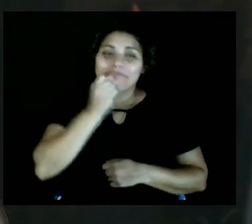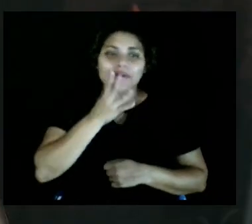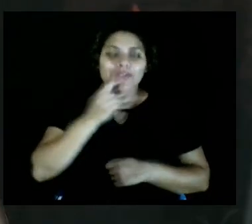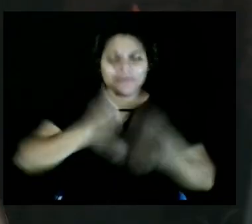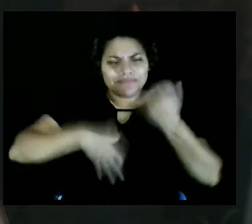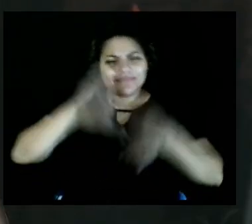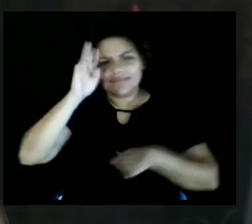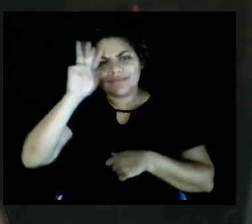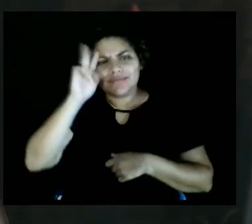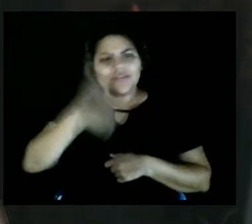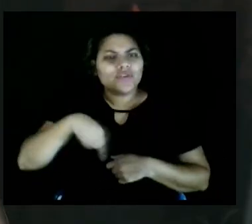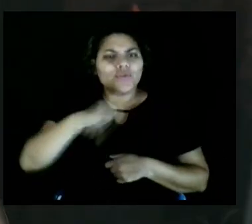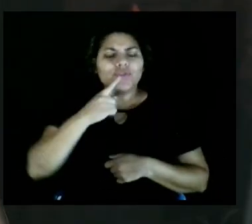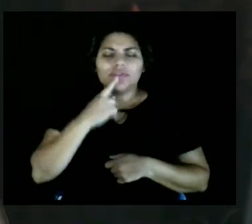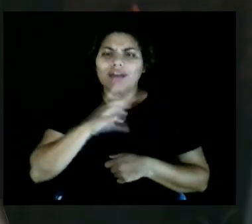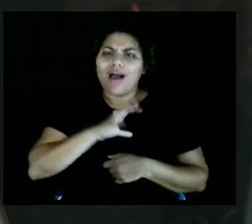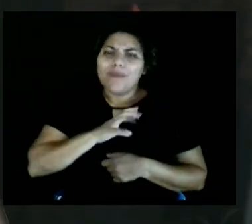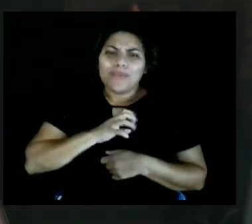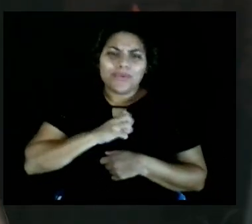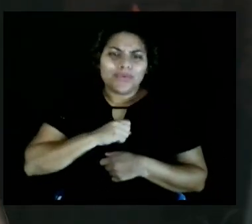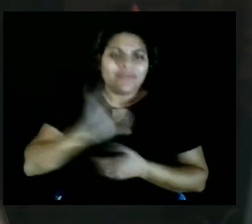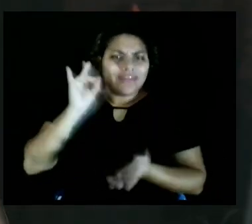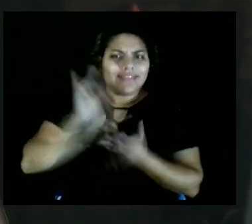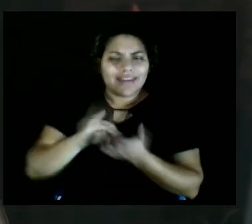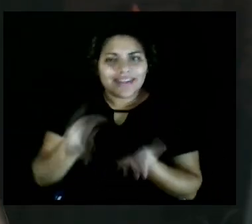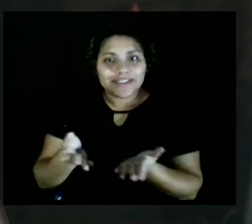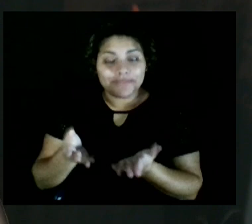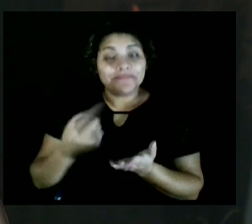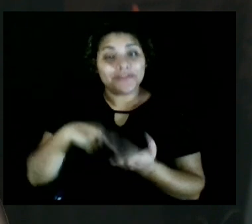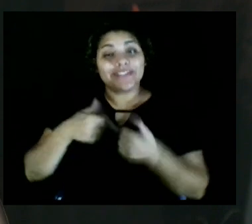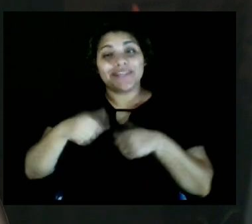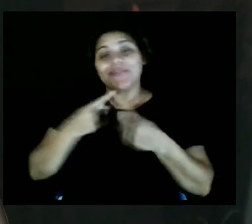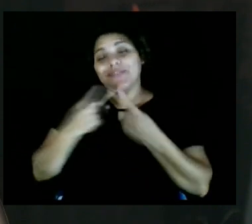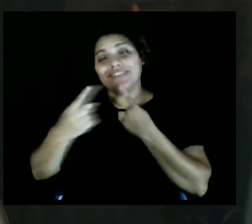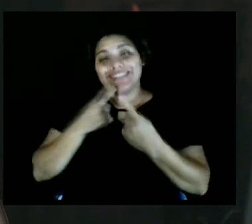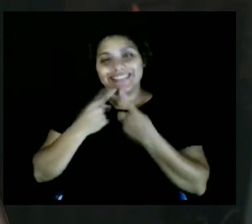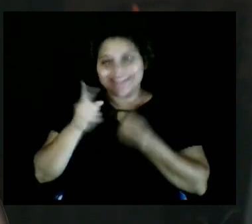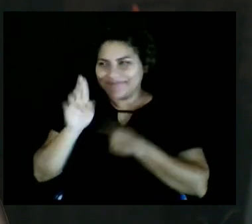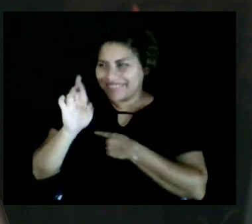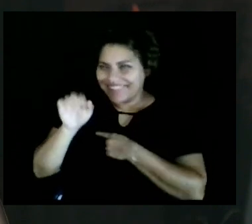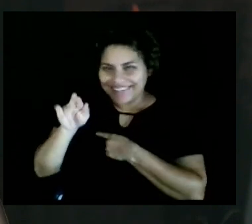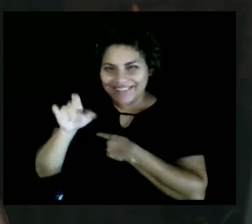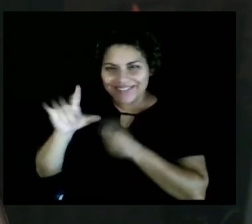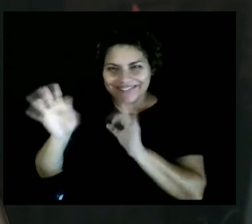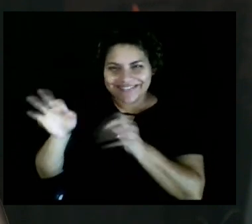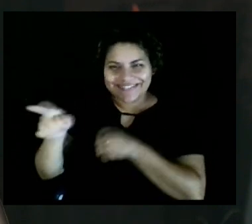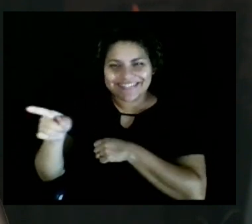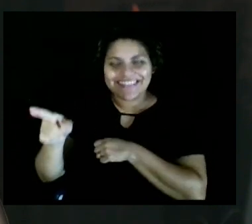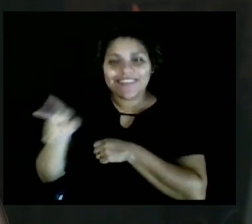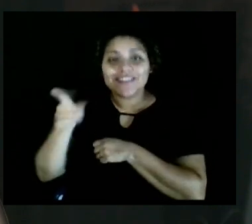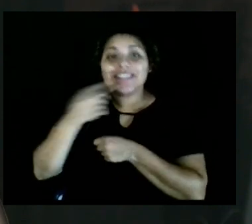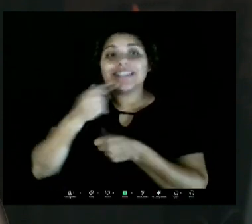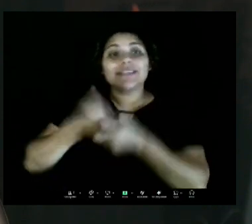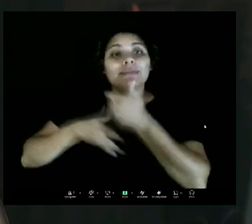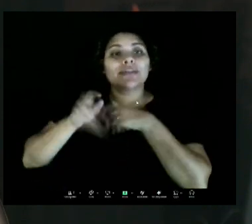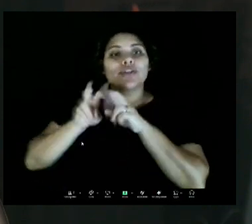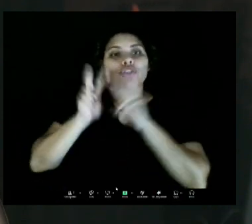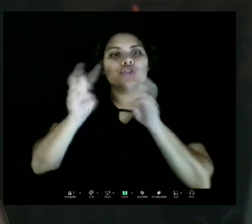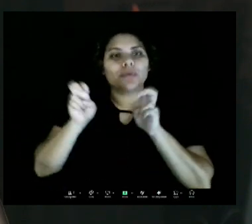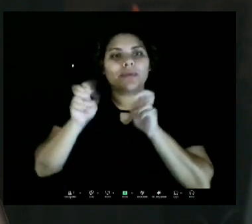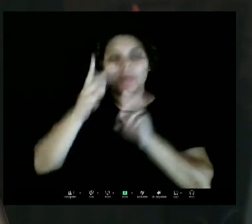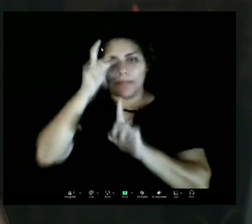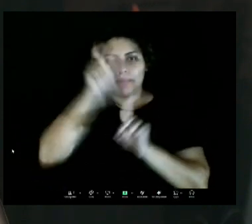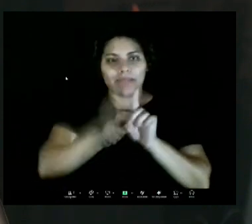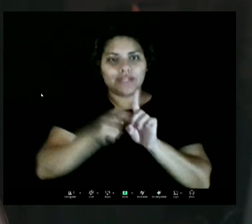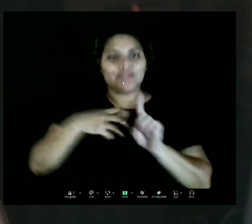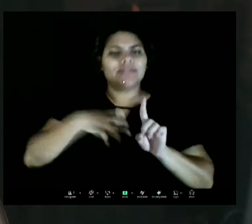tem apreço. Estávamos conversando, né, Raquel, e você me disse sobre a pessoa, ela se sentia à vontade,